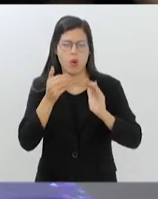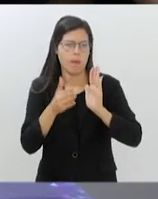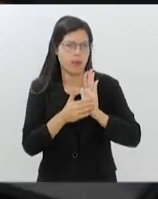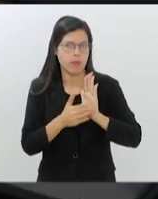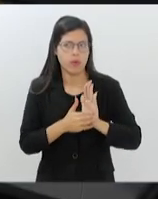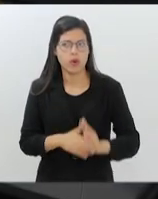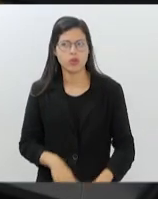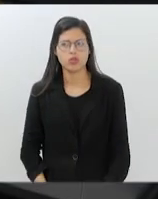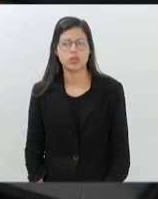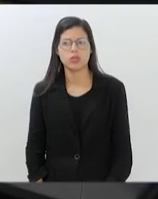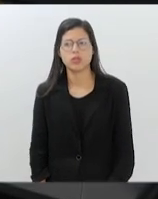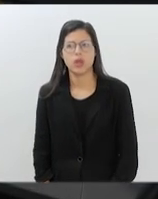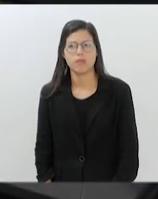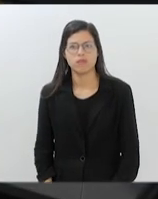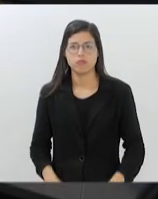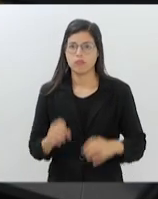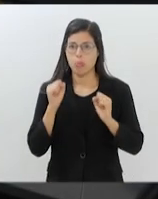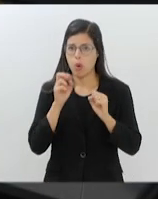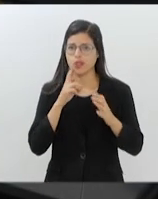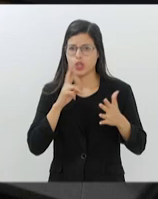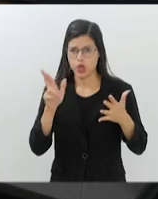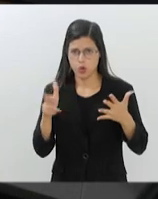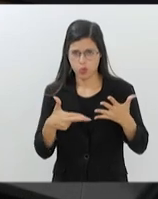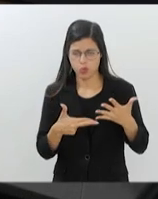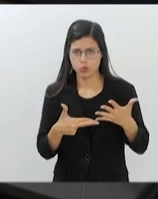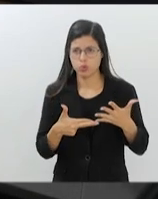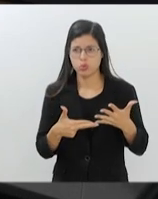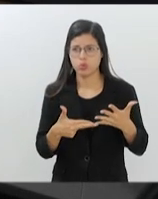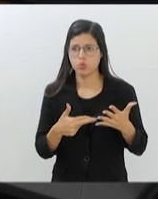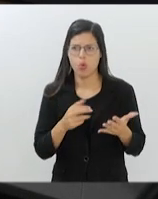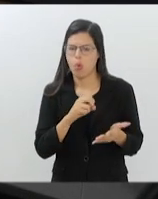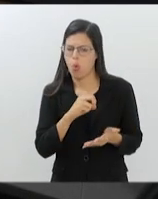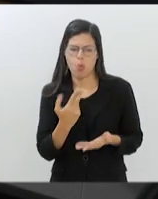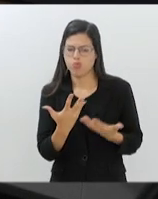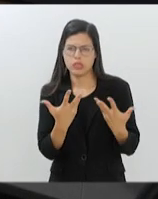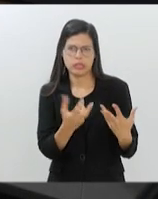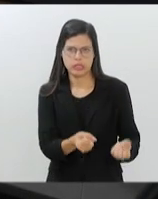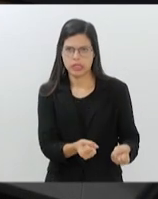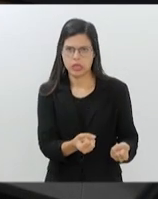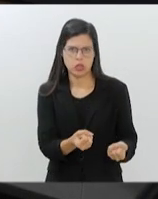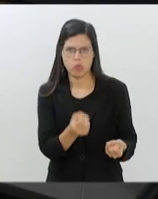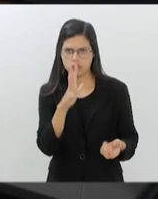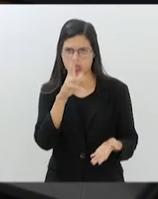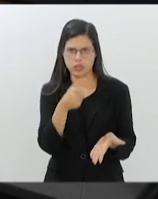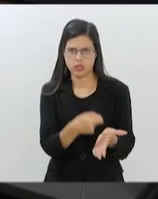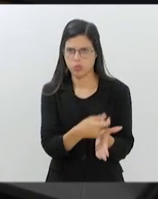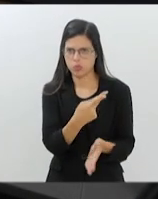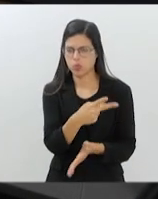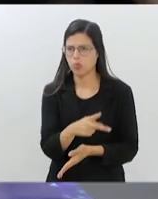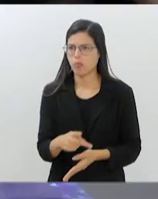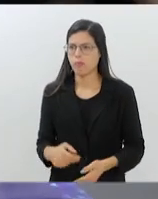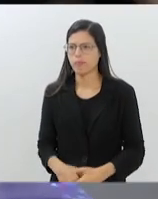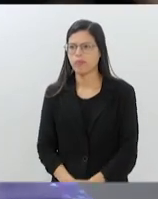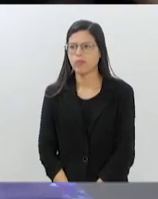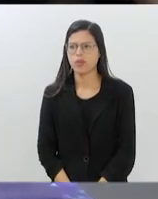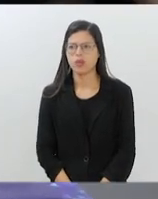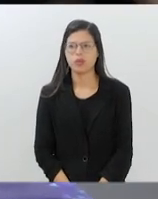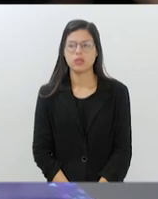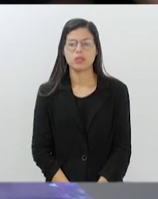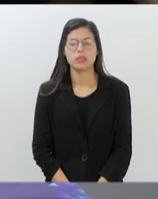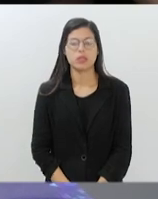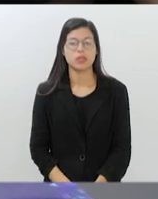cabe a recurso dessa decisão pelas demais agências ou elas se conformam com a sua decisão na verdade eh ainda que tenha uma agência